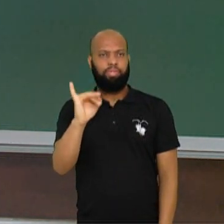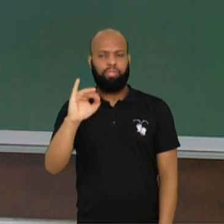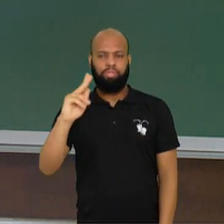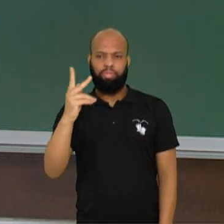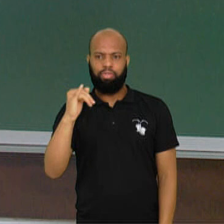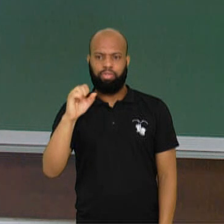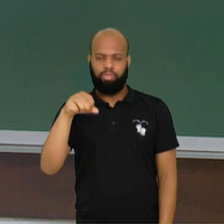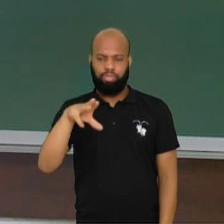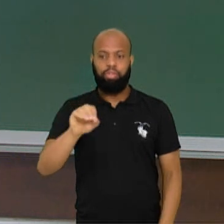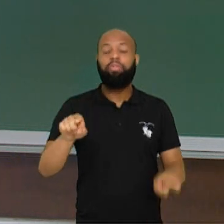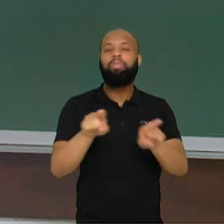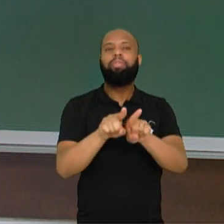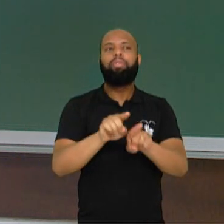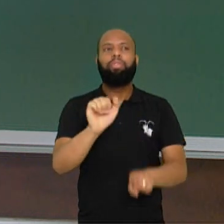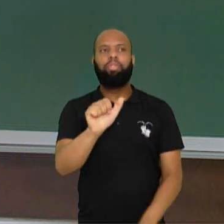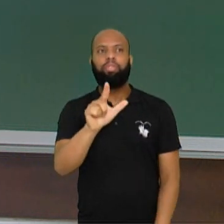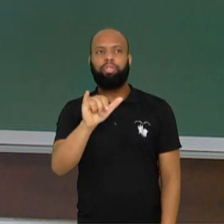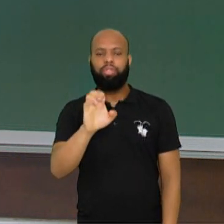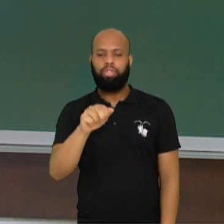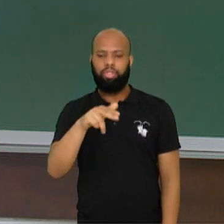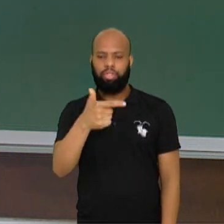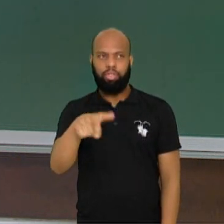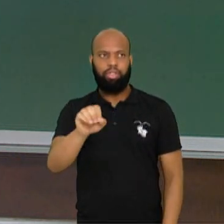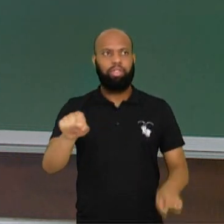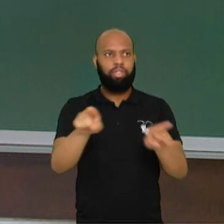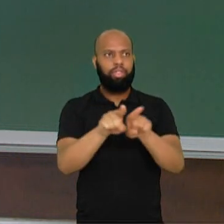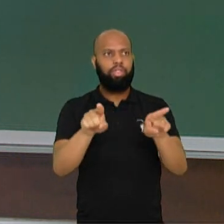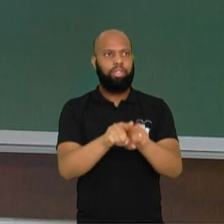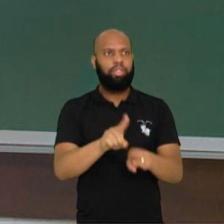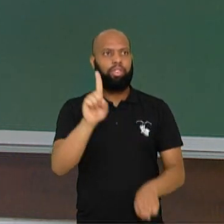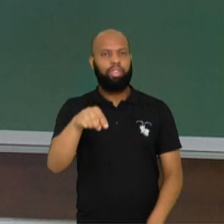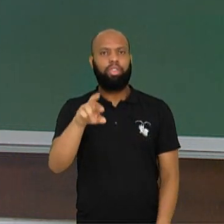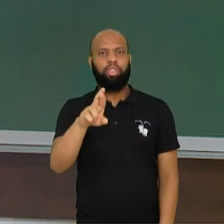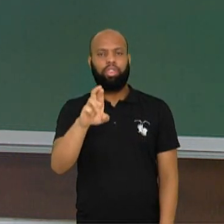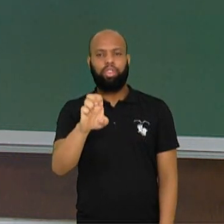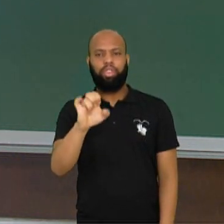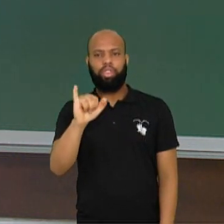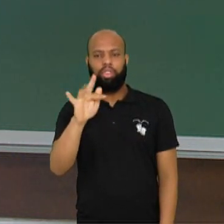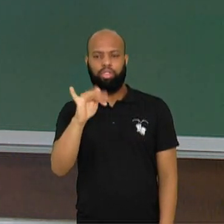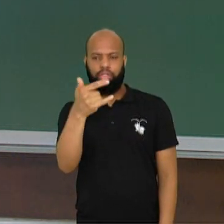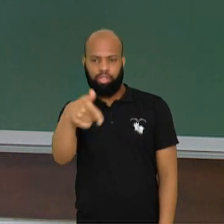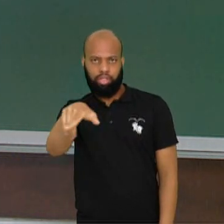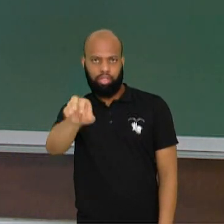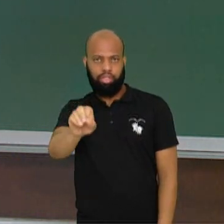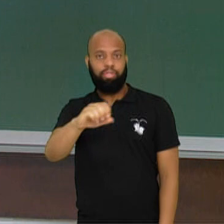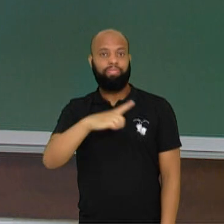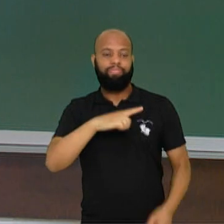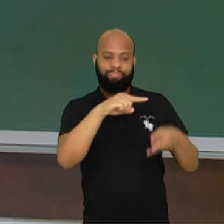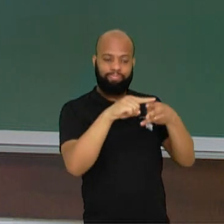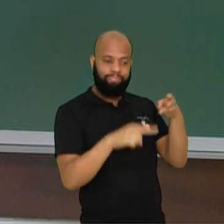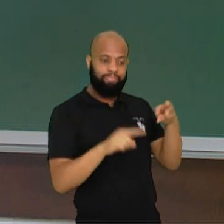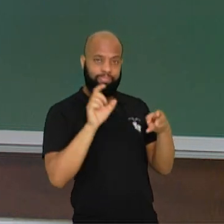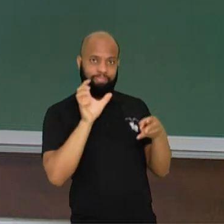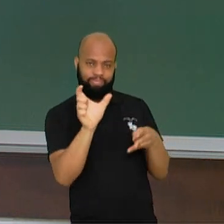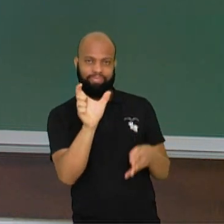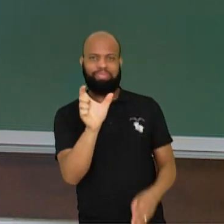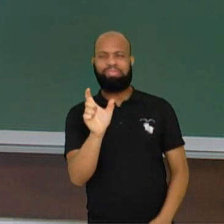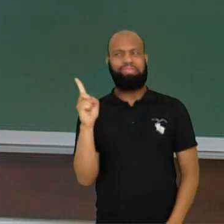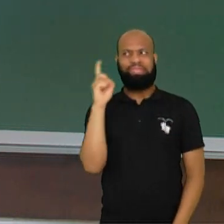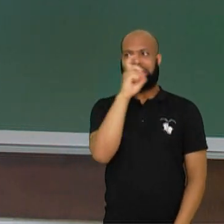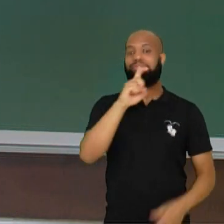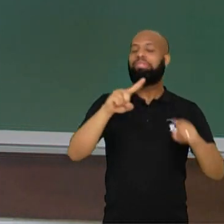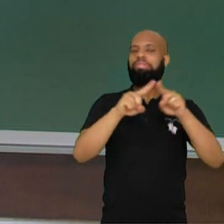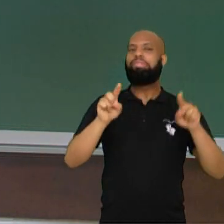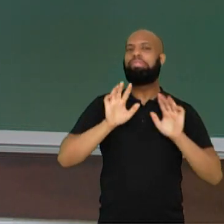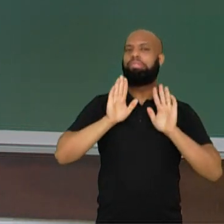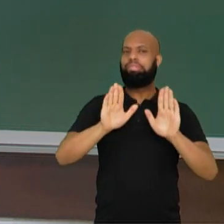de alienação, fetichismo da mercadoria e também a reificação. São termos complicados, mas a gente